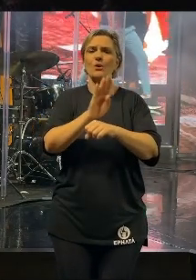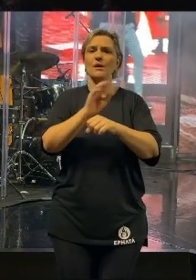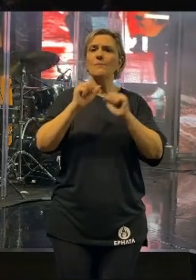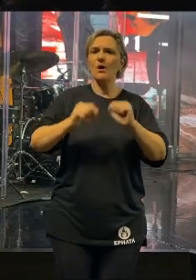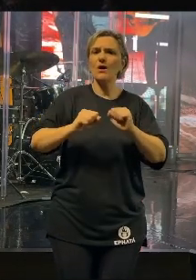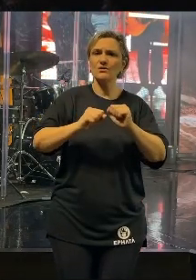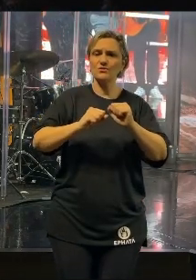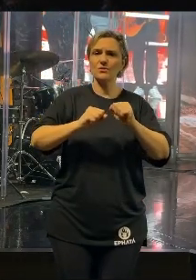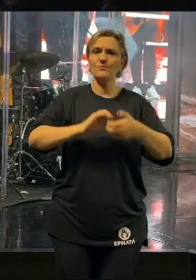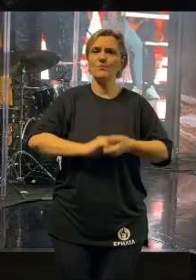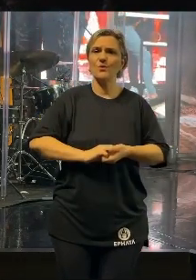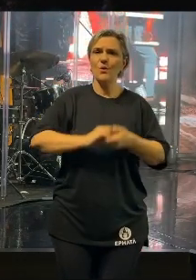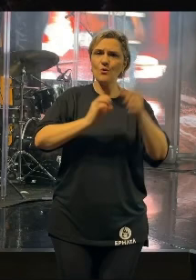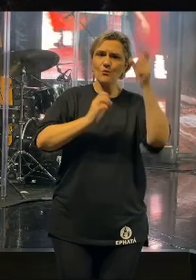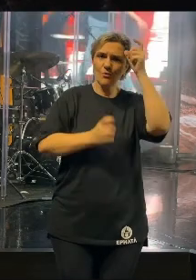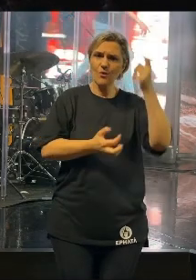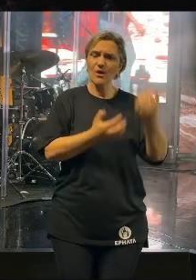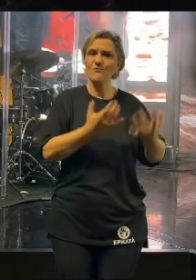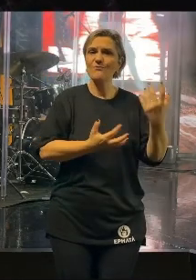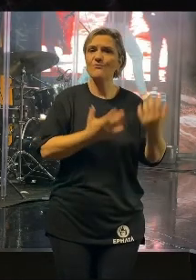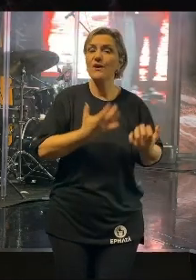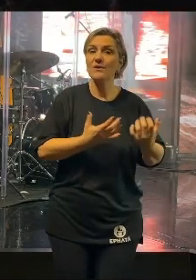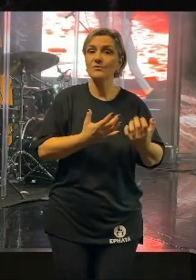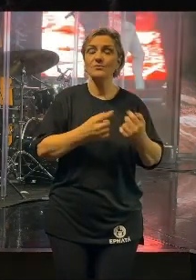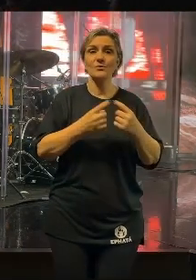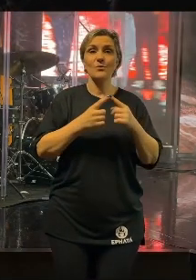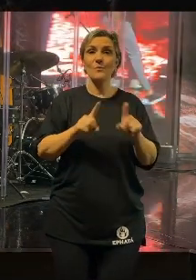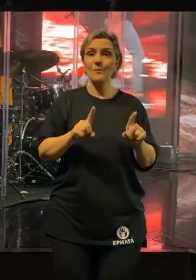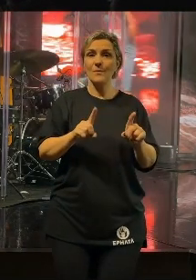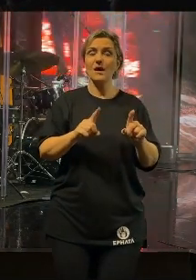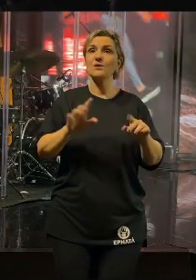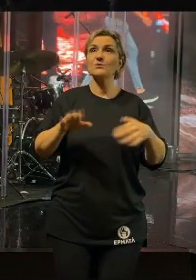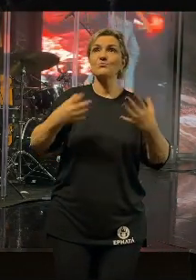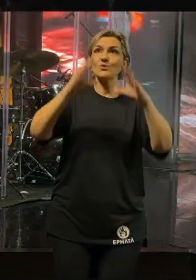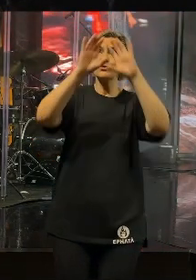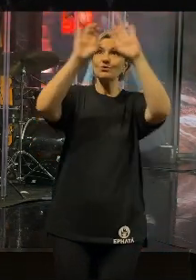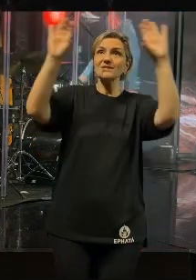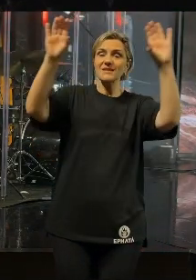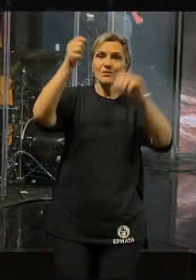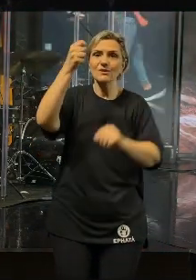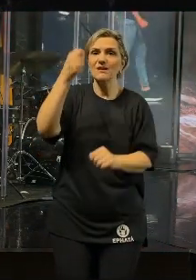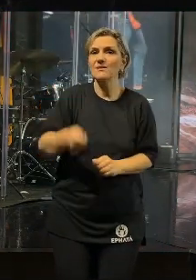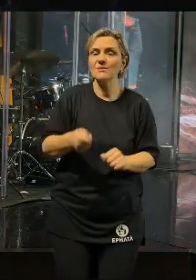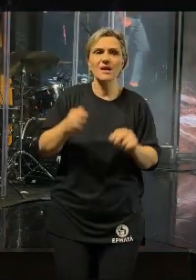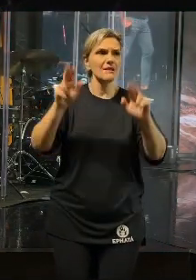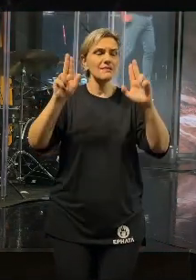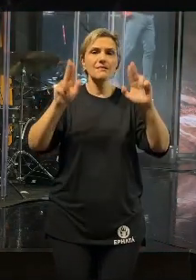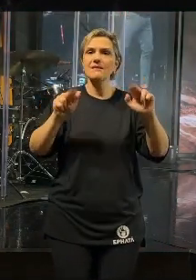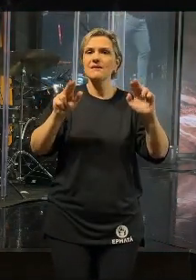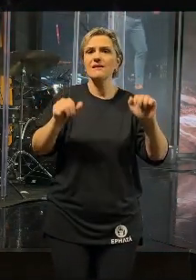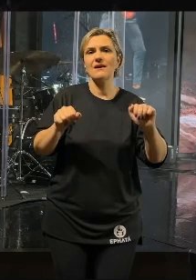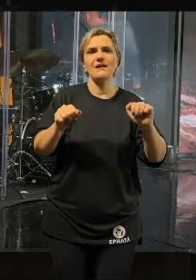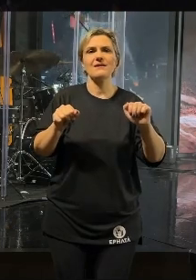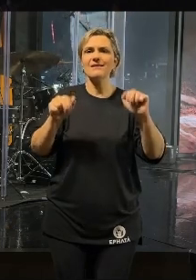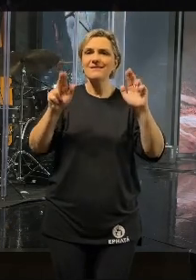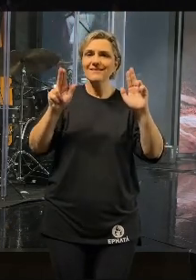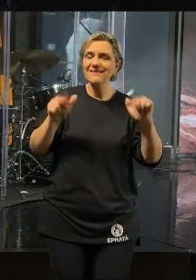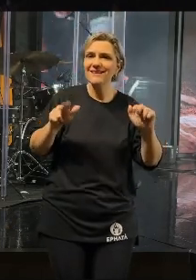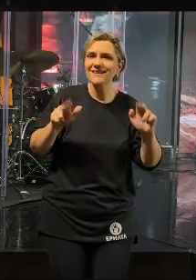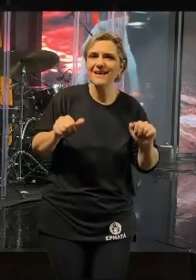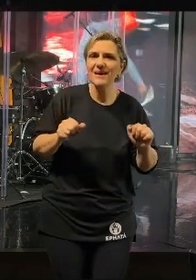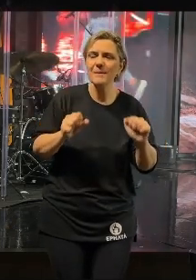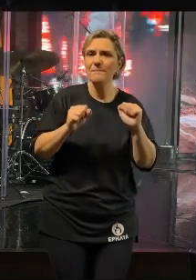inferno, pode se levantar o fariseu, mas quando os céus determinam, ninguém